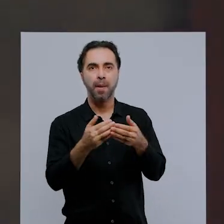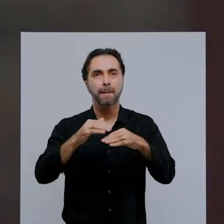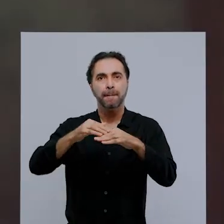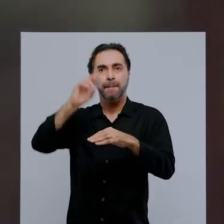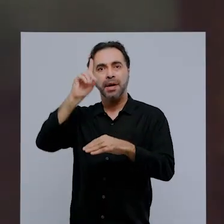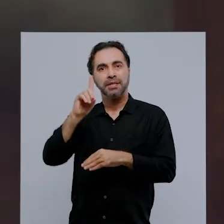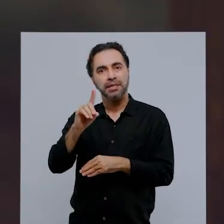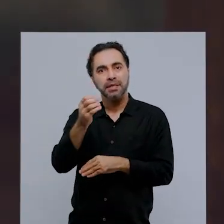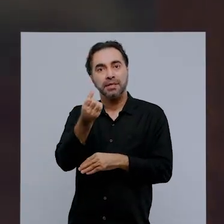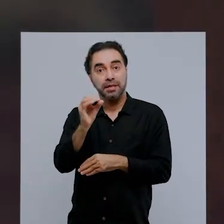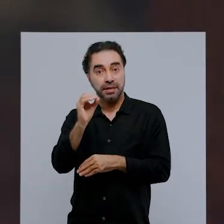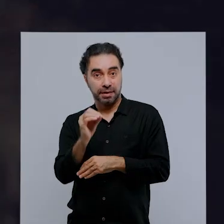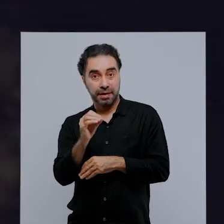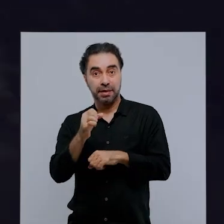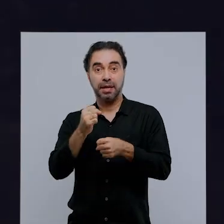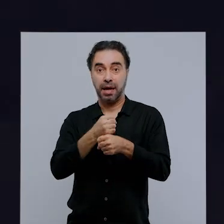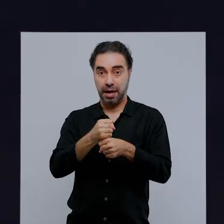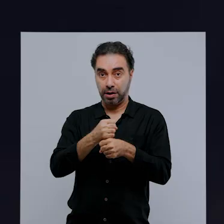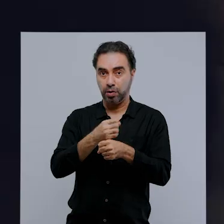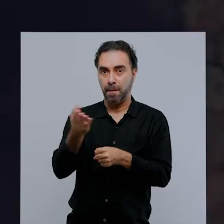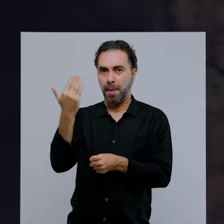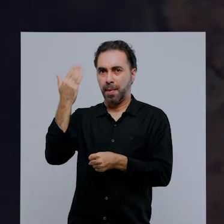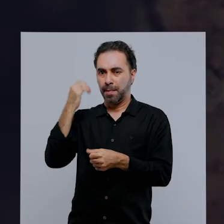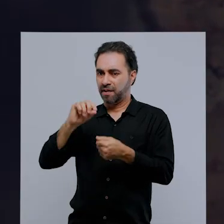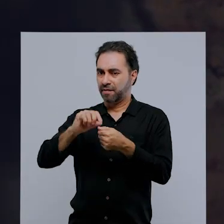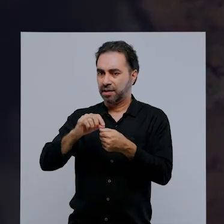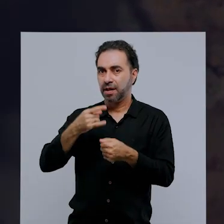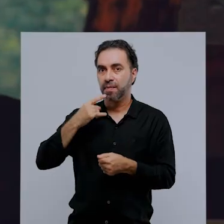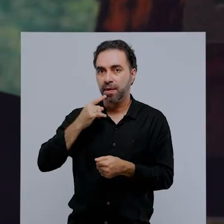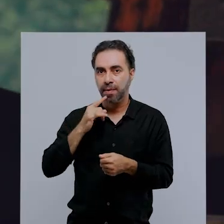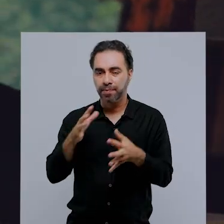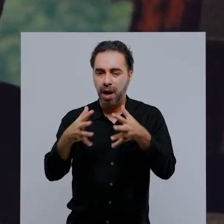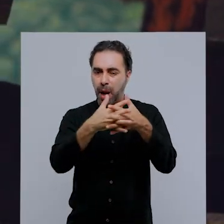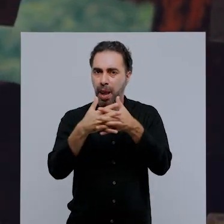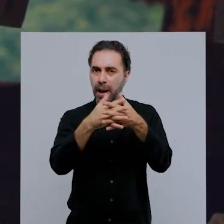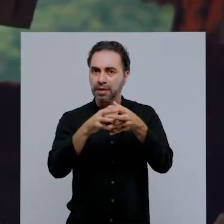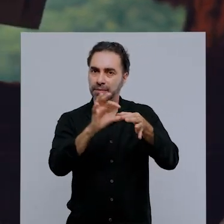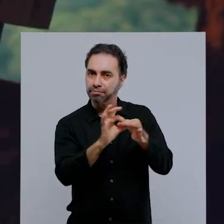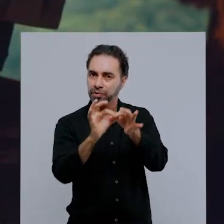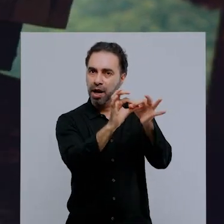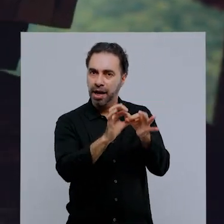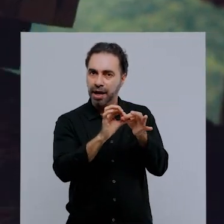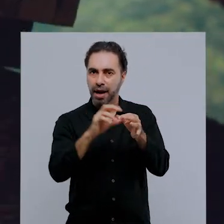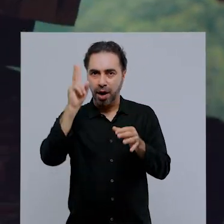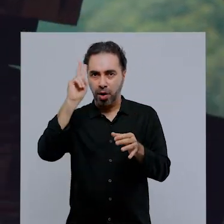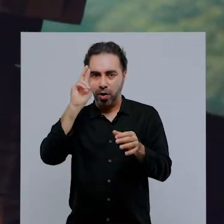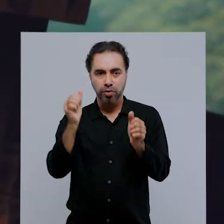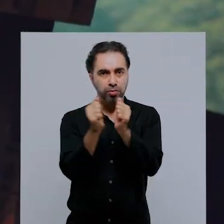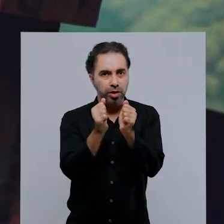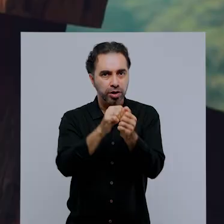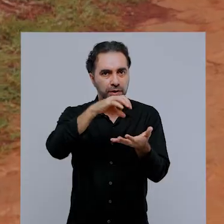160 anos de tradição na produção de cachaça, entrelaça sua rica história com o Engenho Central de Sertãozinho,